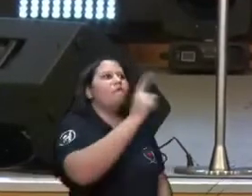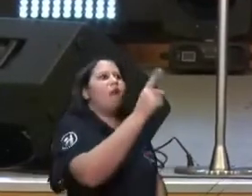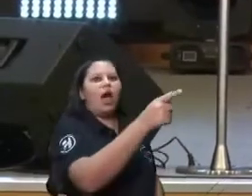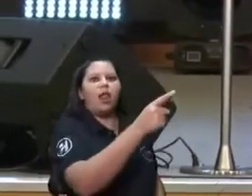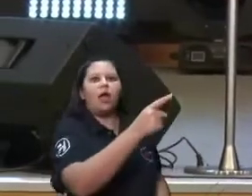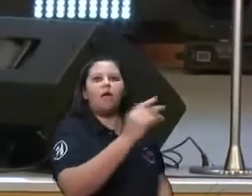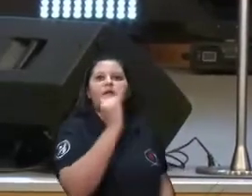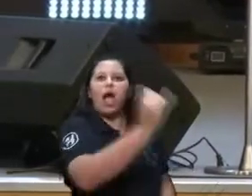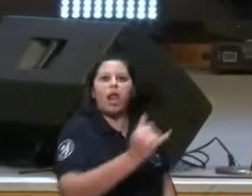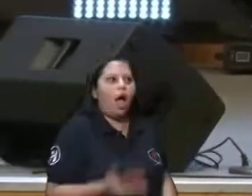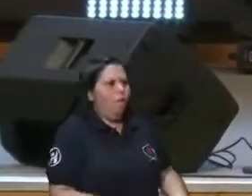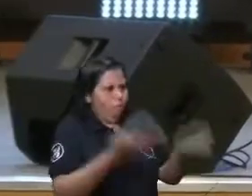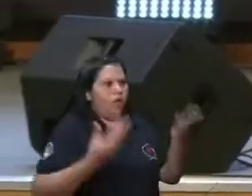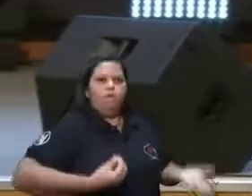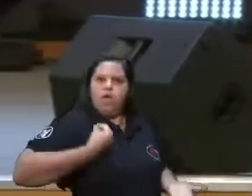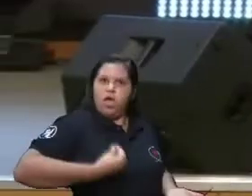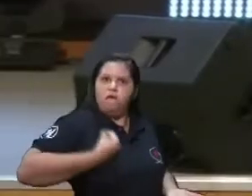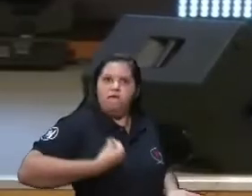viva!